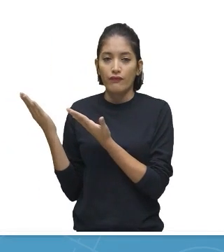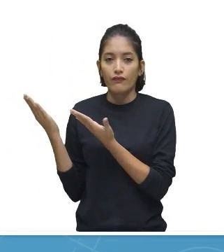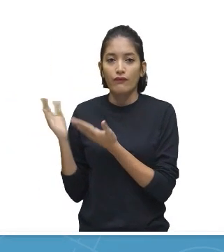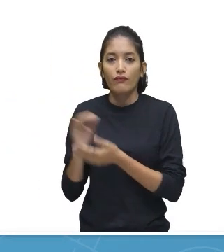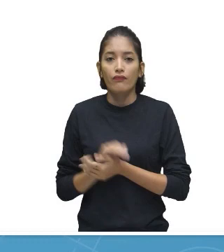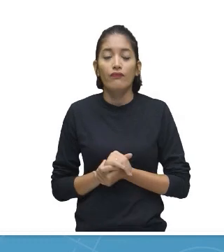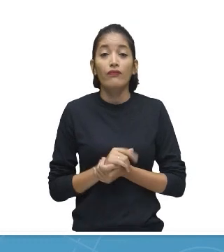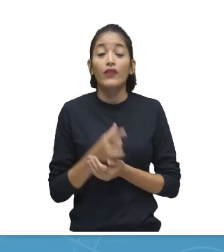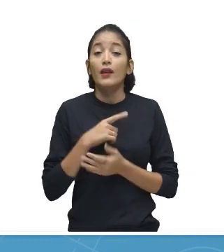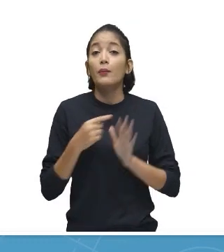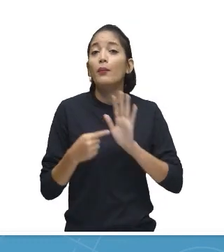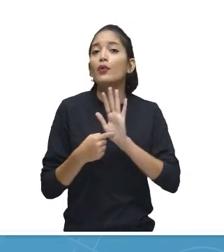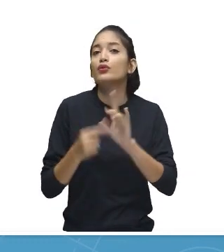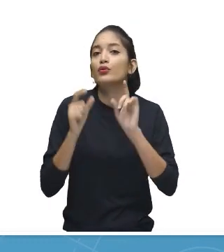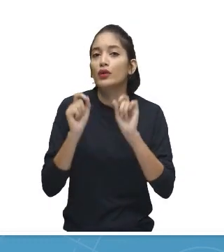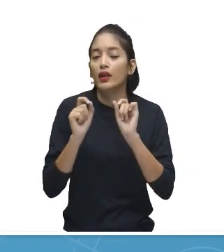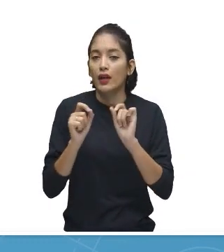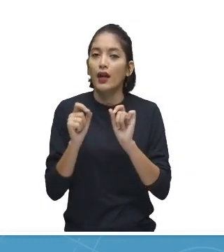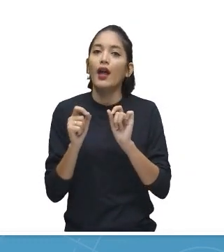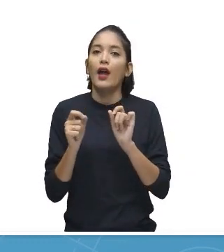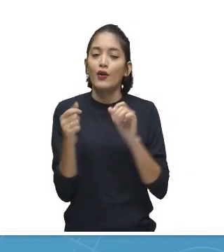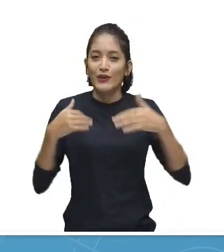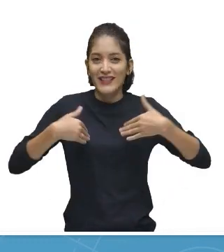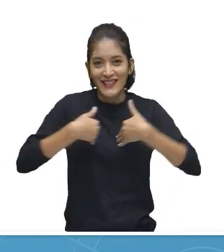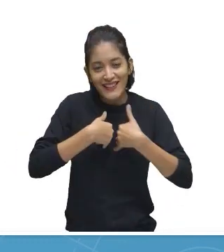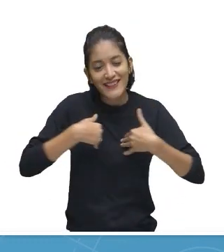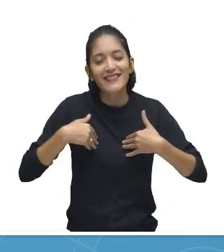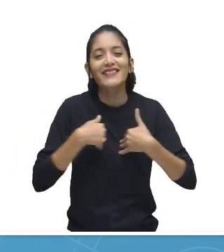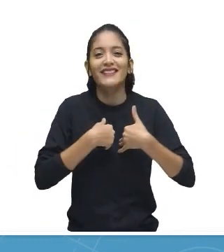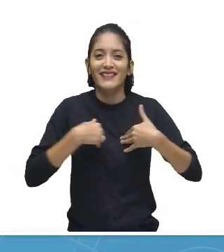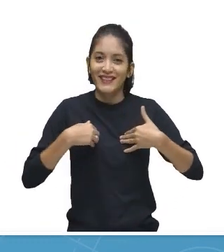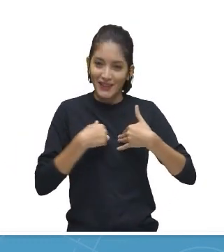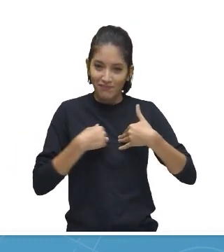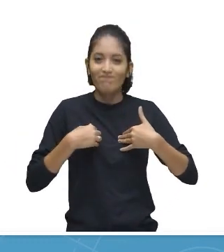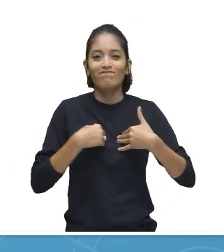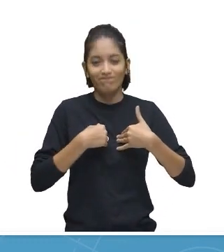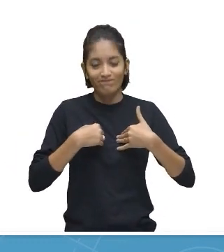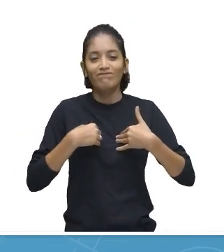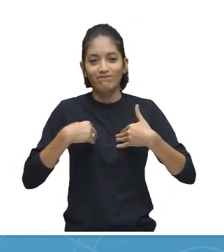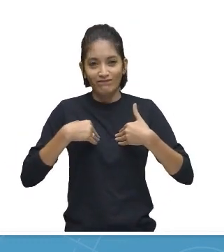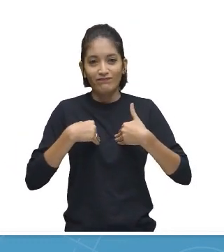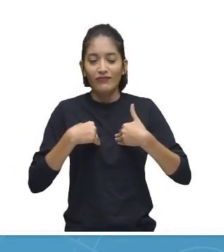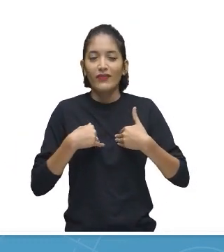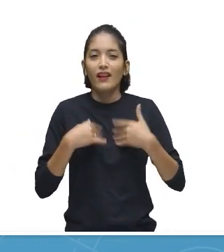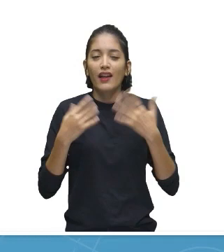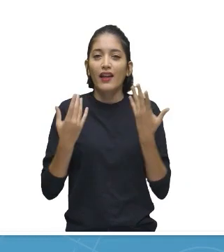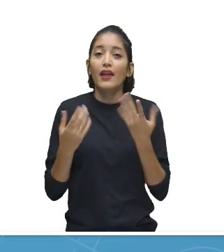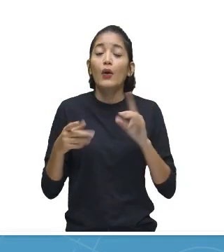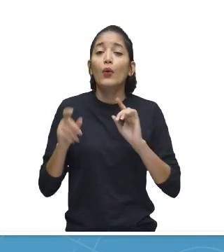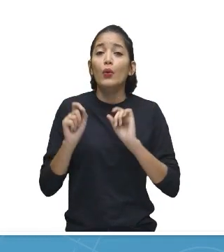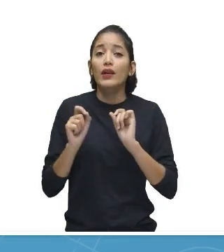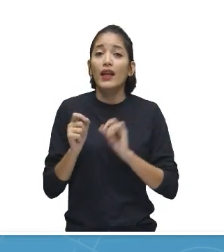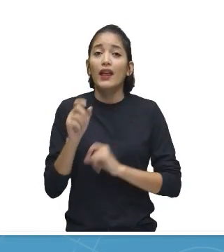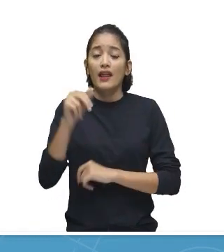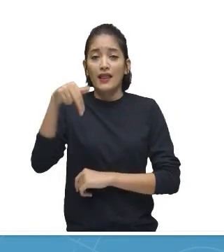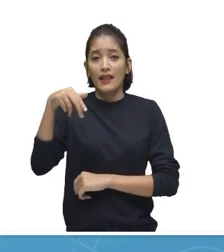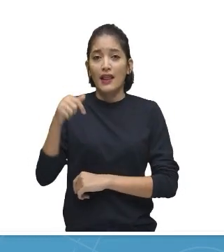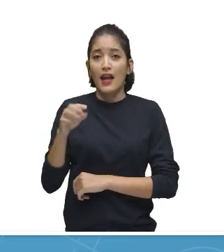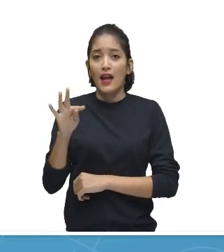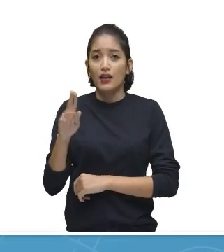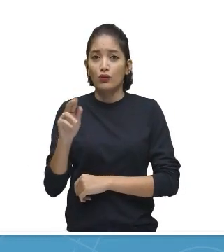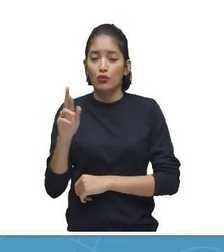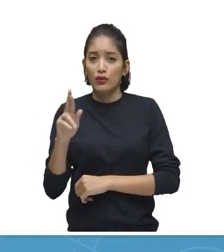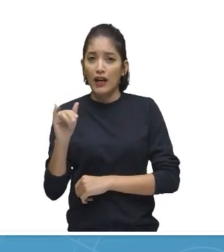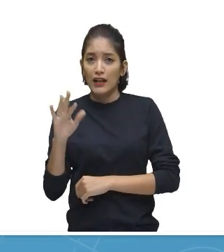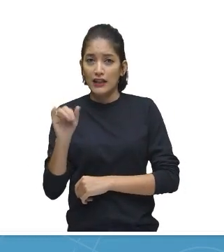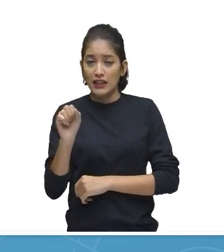dos animais, né? Eles tentavam ser, nesse momento aqui, era uma pintura naturalista, né? A gente consegue ver, ó,